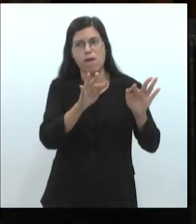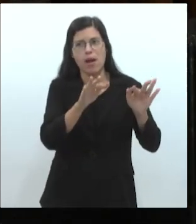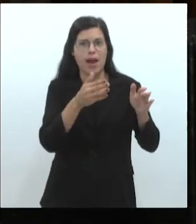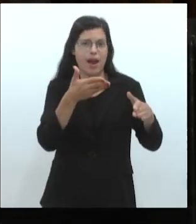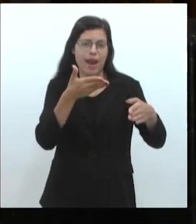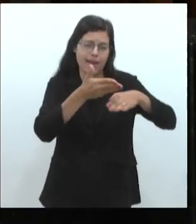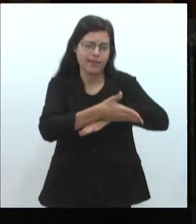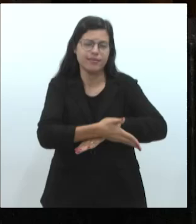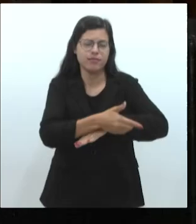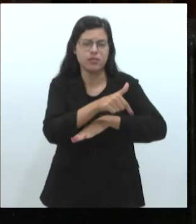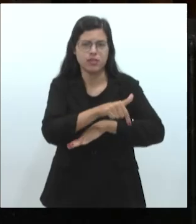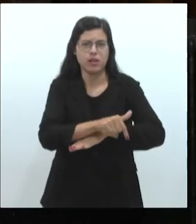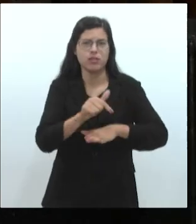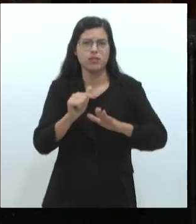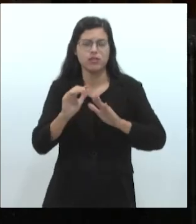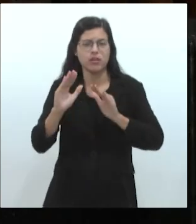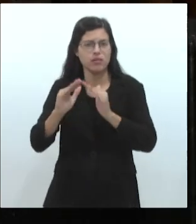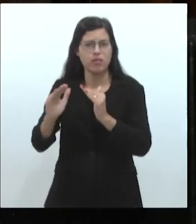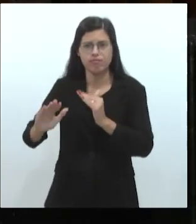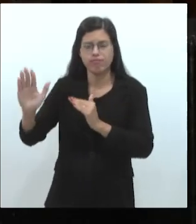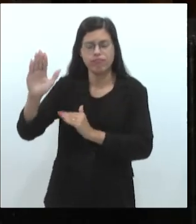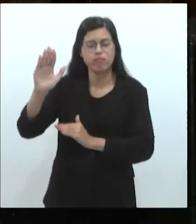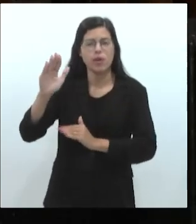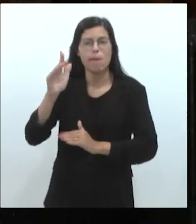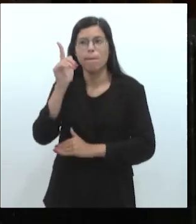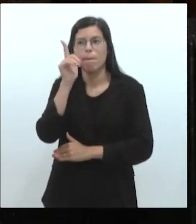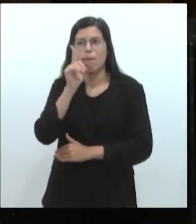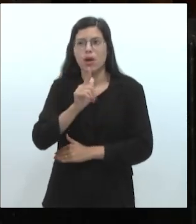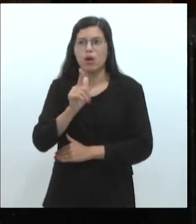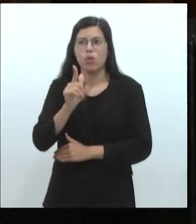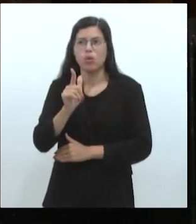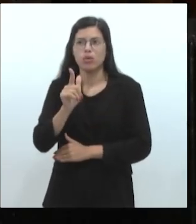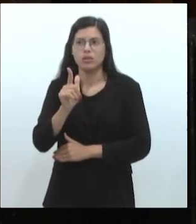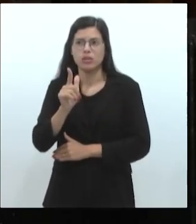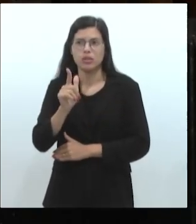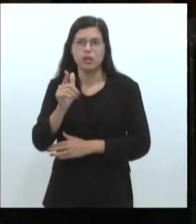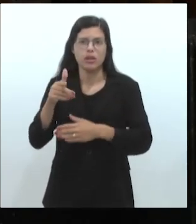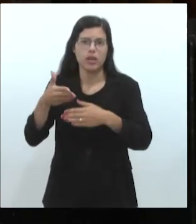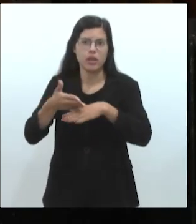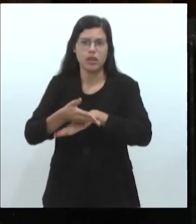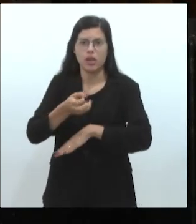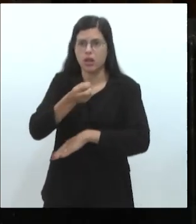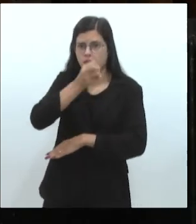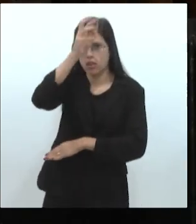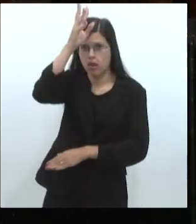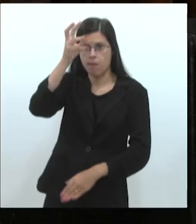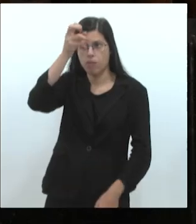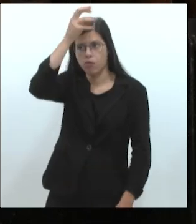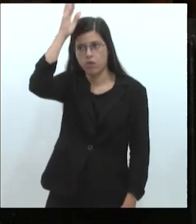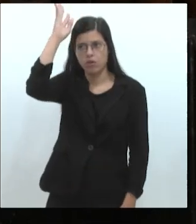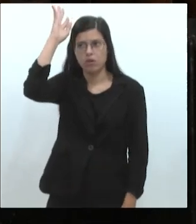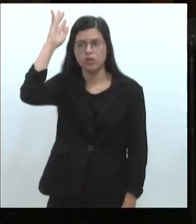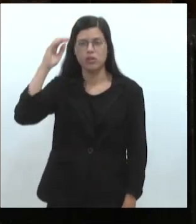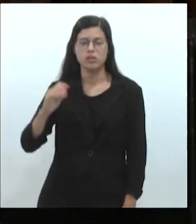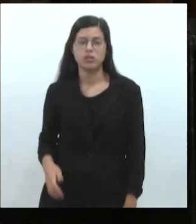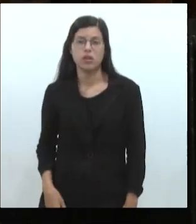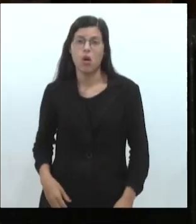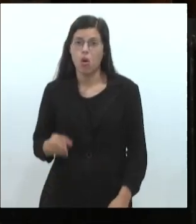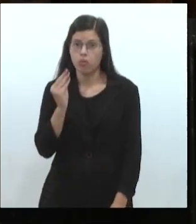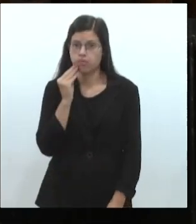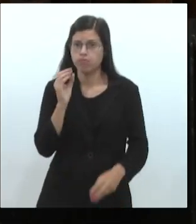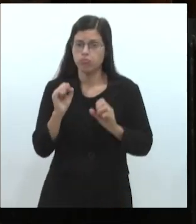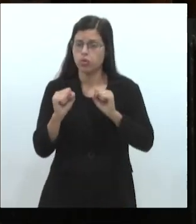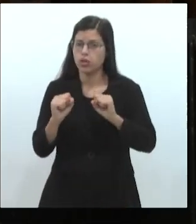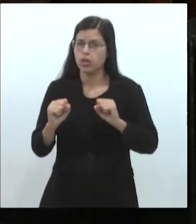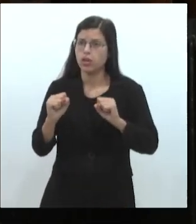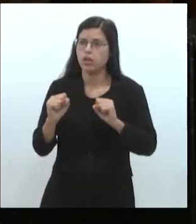entrada, a saída da comunidade, para então entrar na ambulância. E isso, obviamente, poderia ter levado